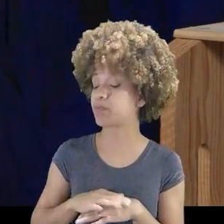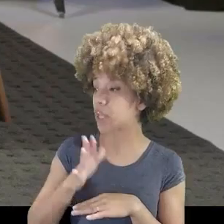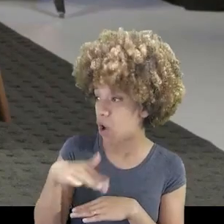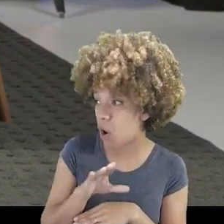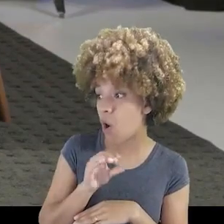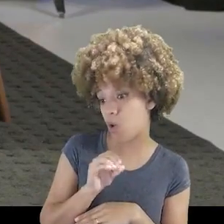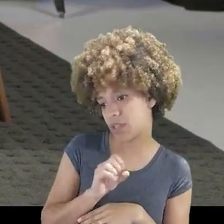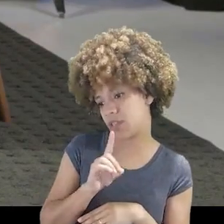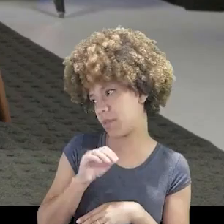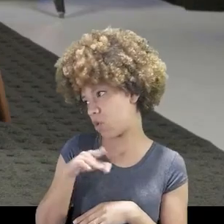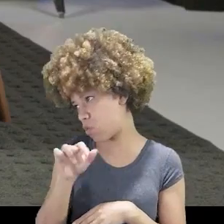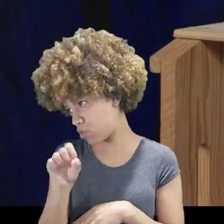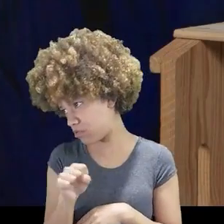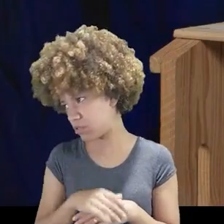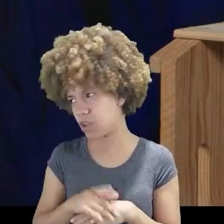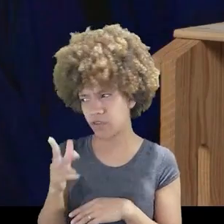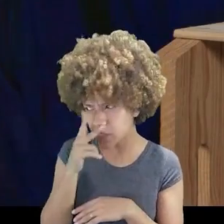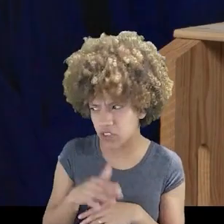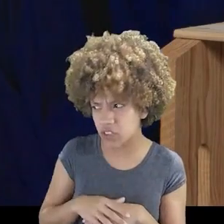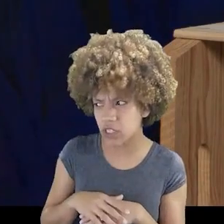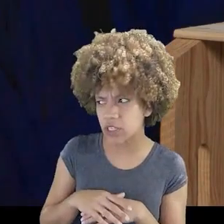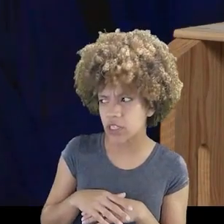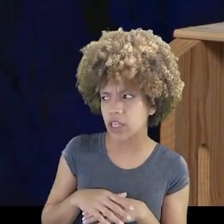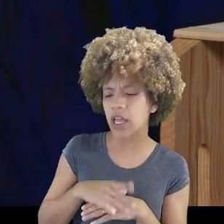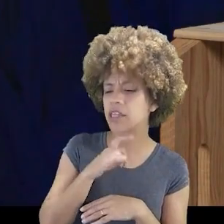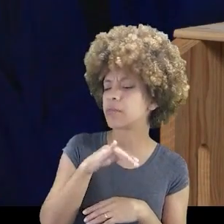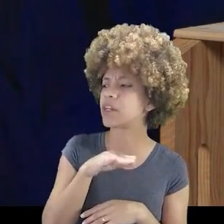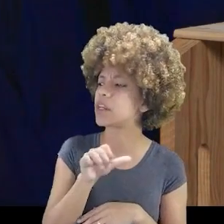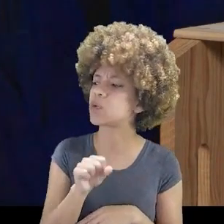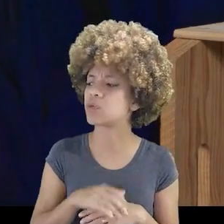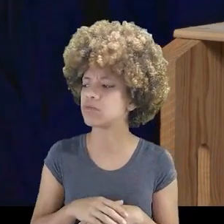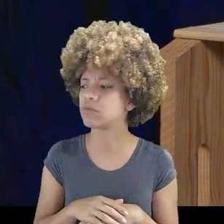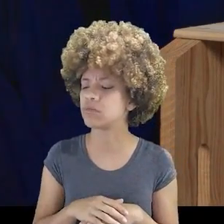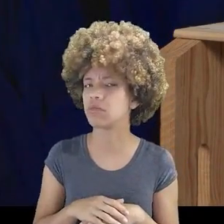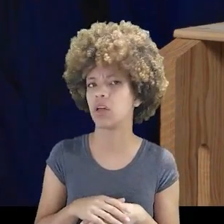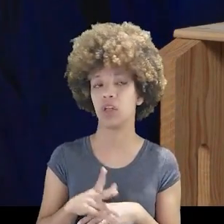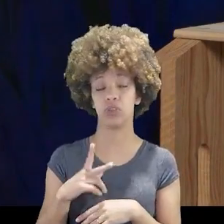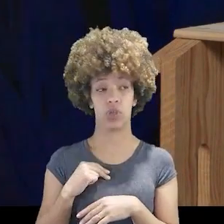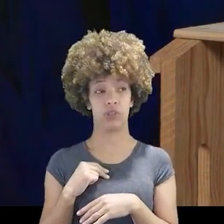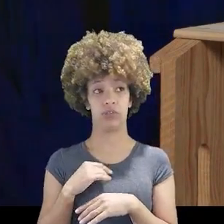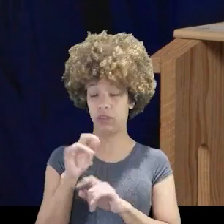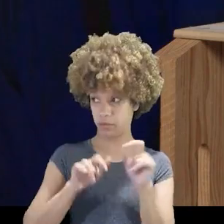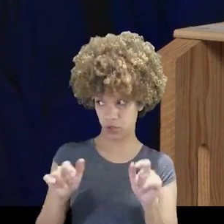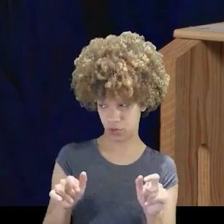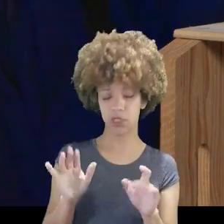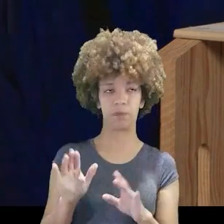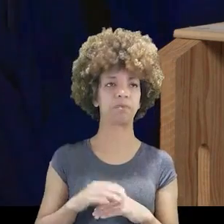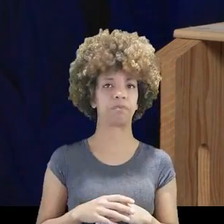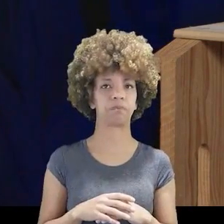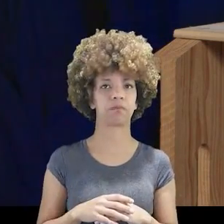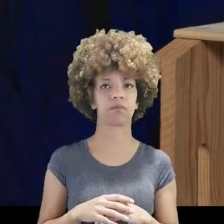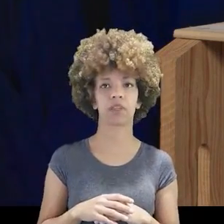os demônios tá entendi mas o dia você acha que Deus demoníacos não a nossa tem gente